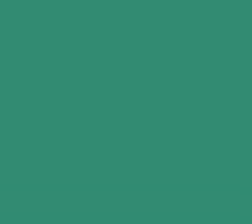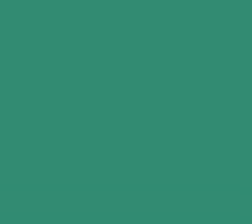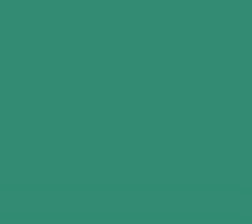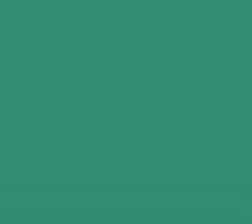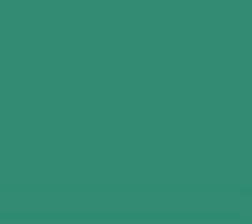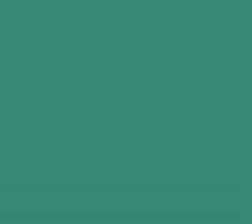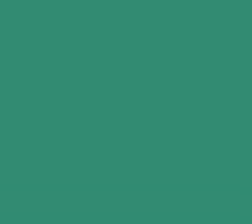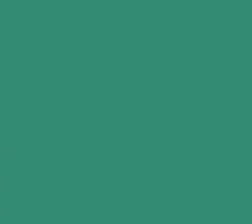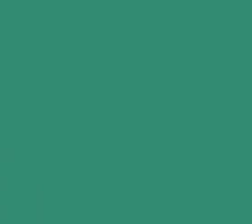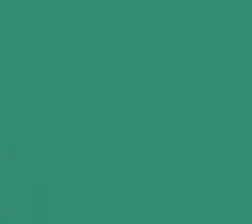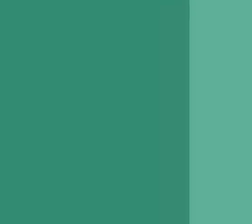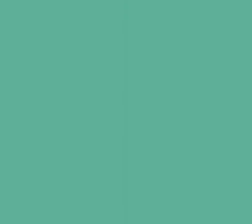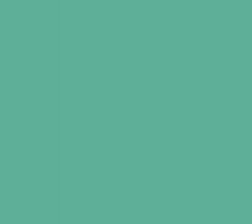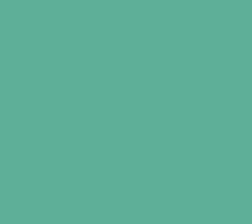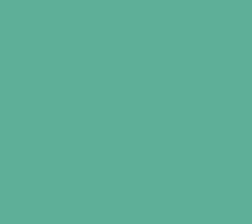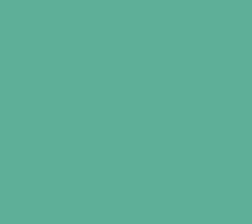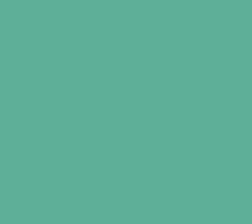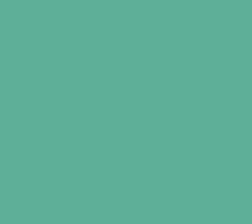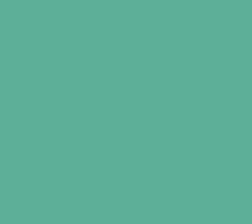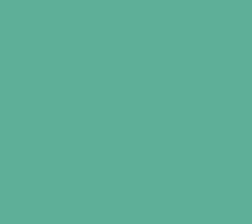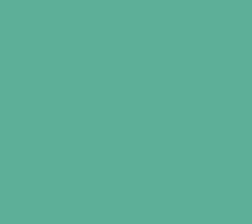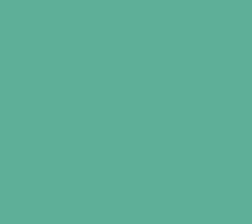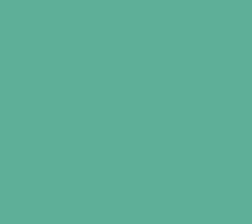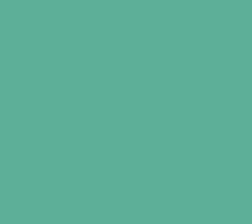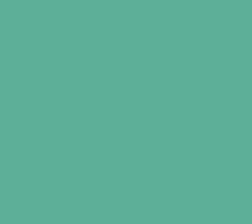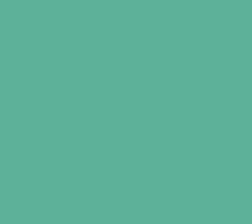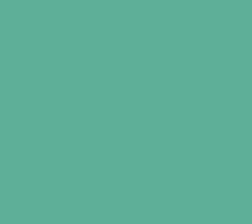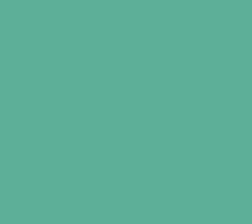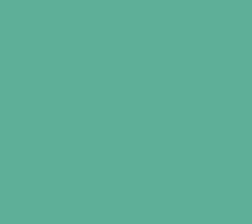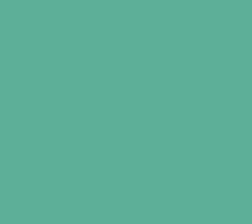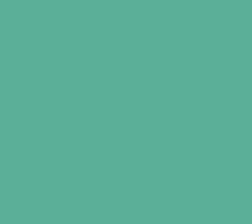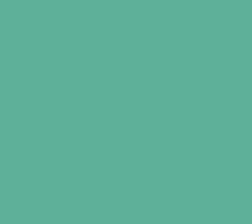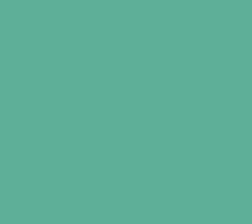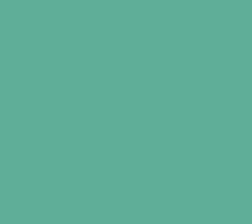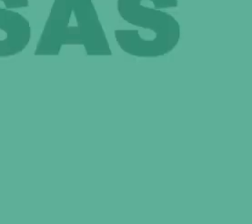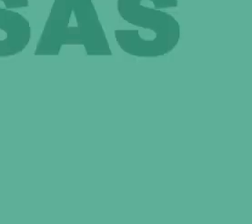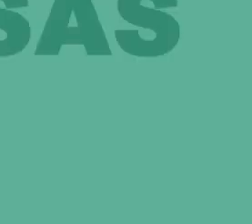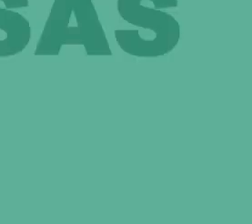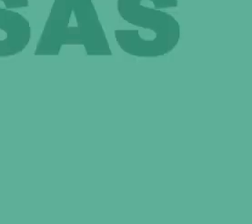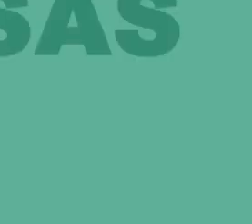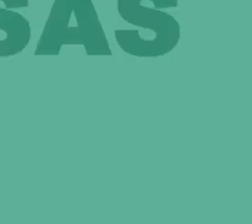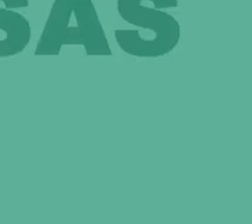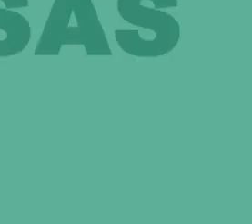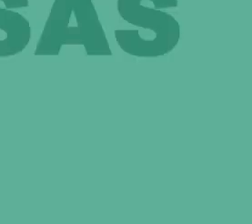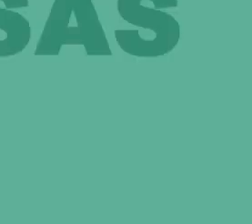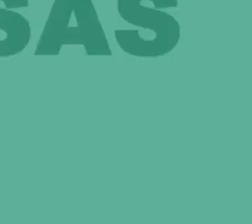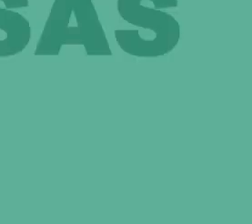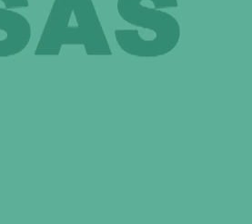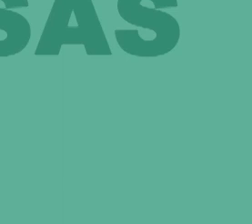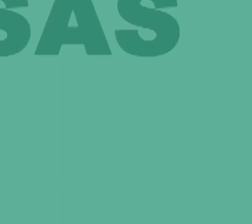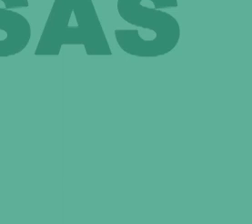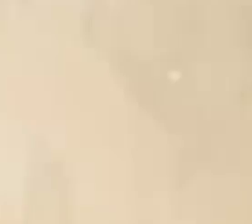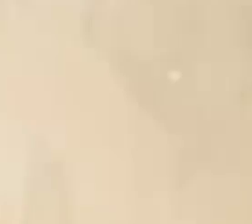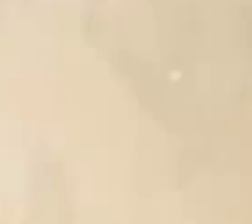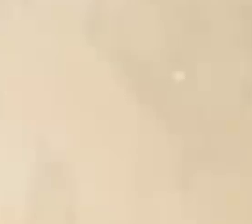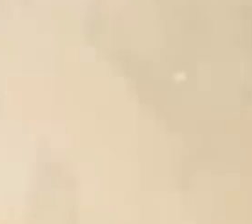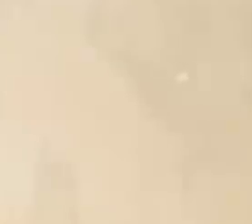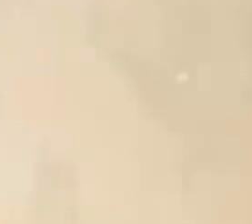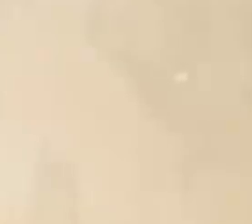que o estudo das escolhas. De forma mais clara, significa moderar e controlar